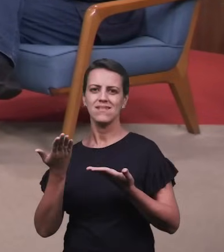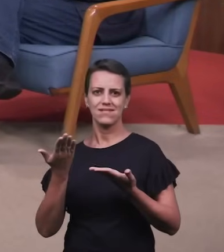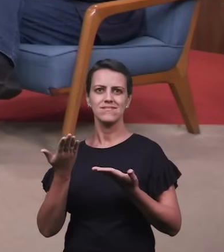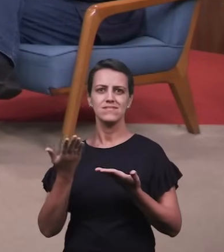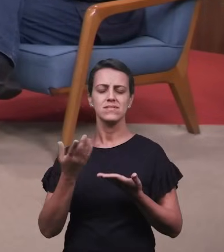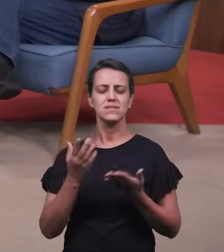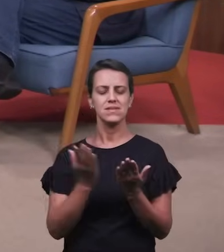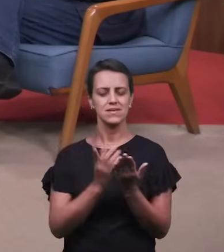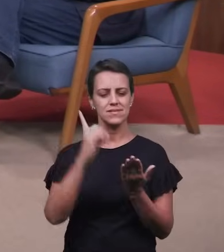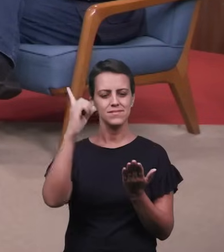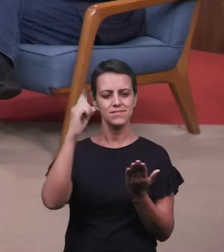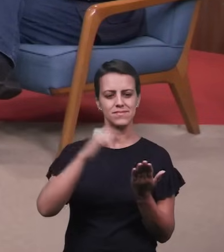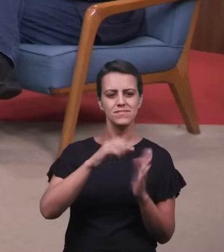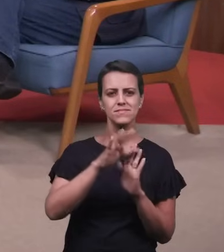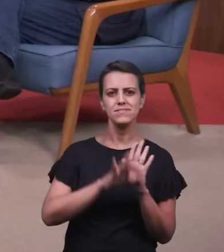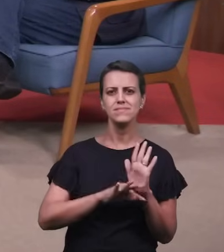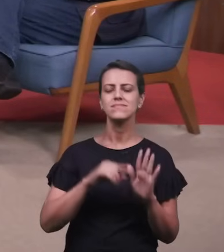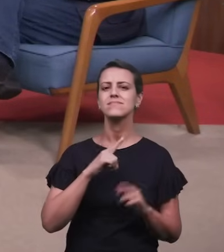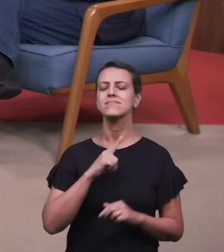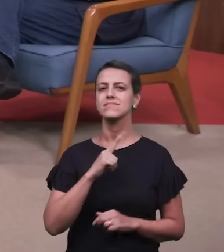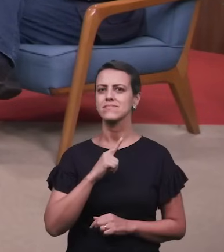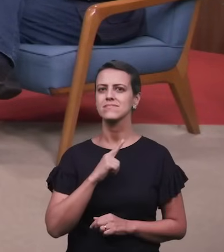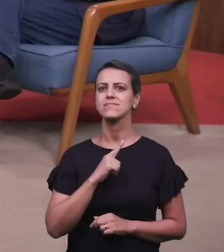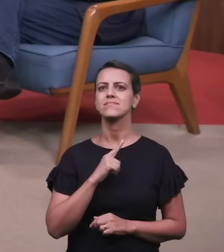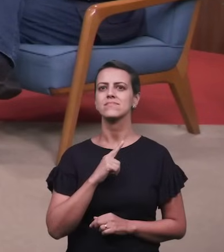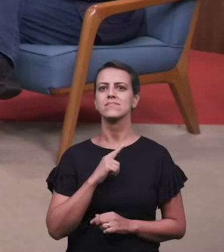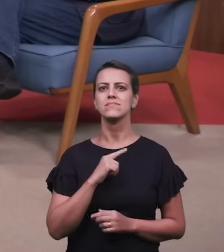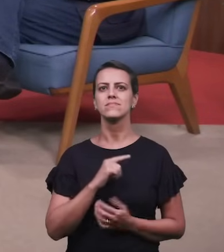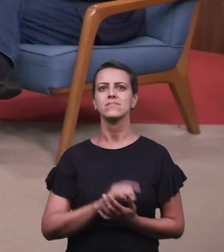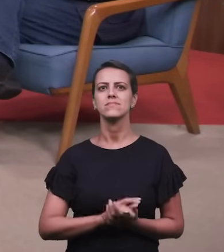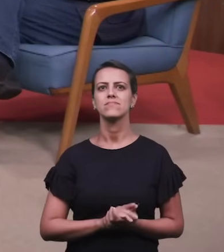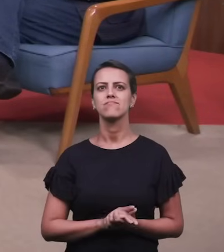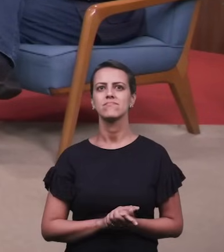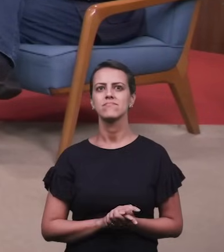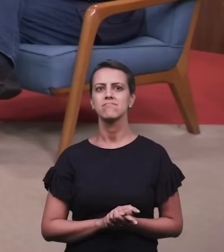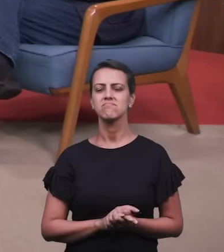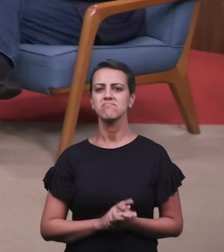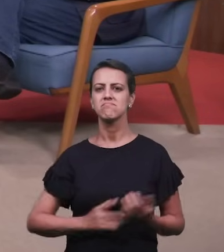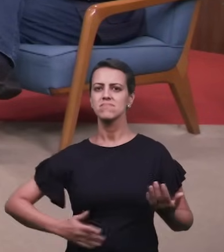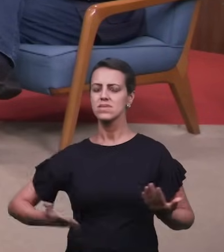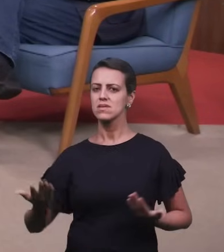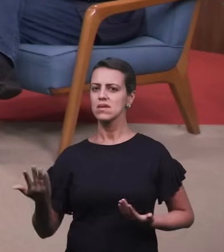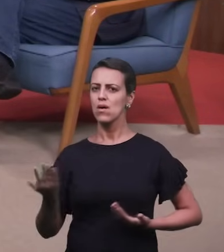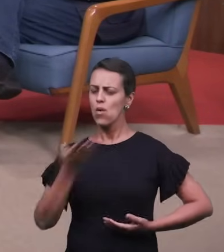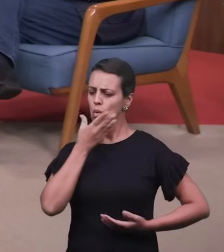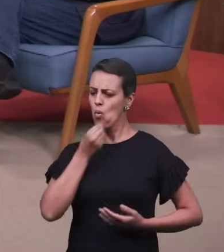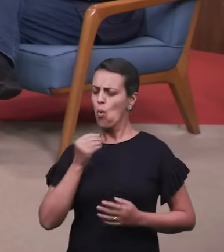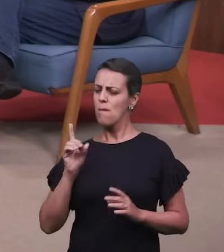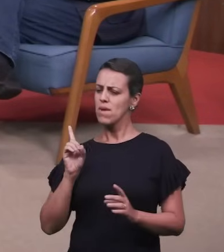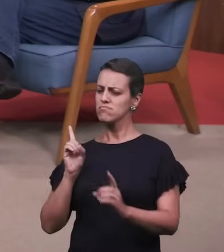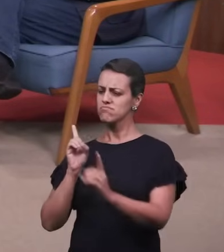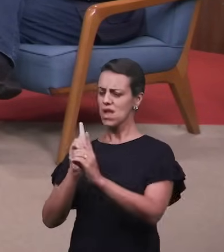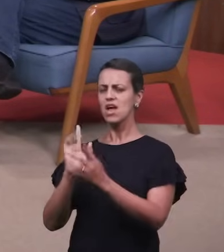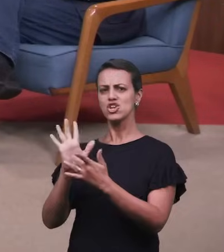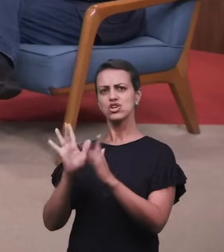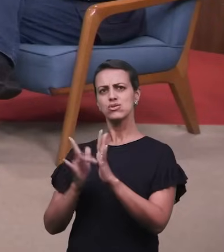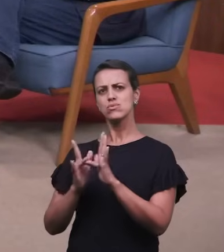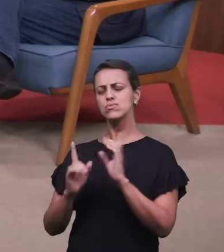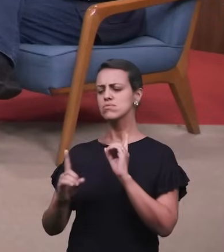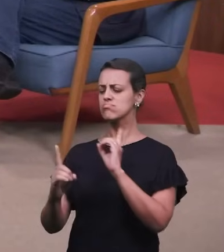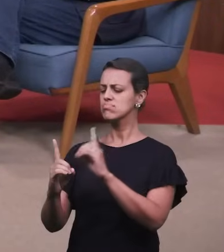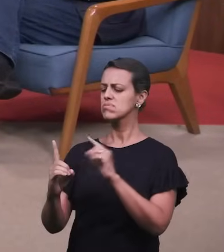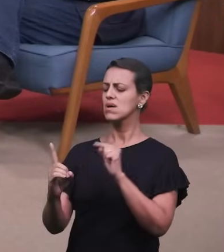tem um texto na palavra, um homem, ele chega diante do Senhor Jesus com a necessidade. O Senhor